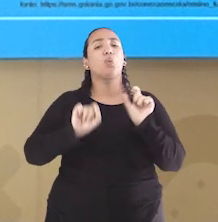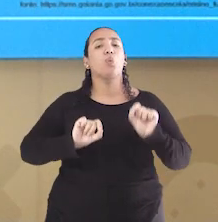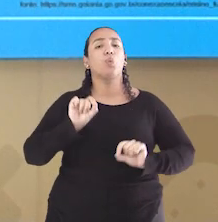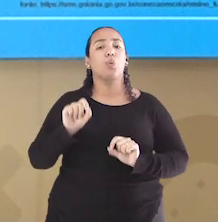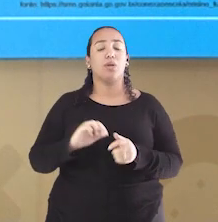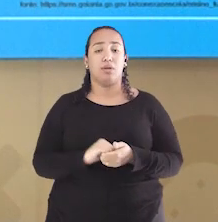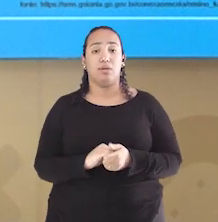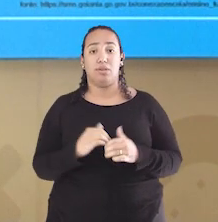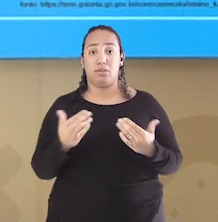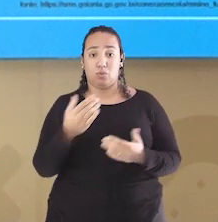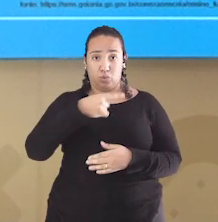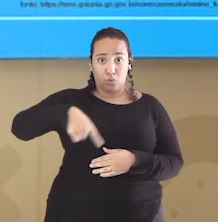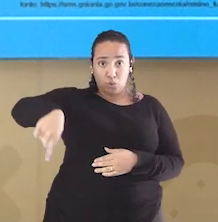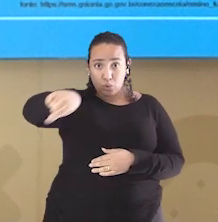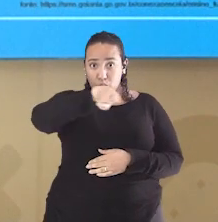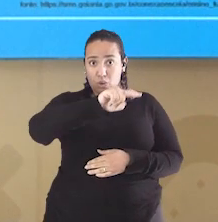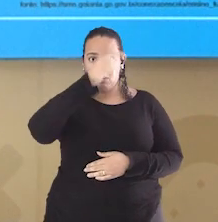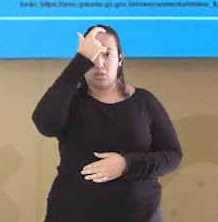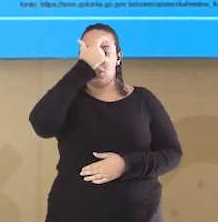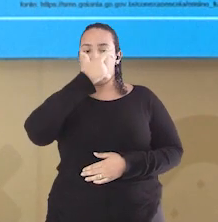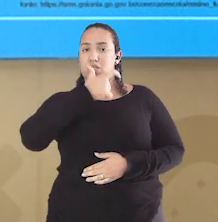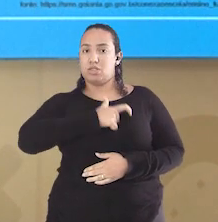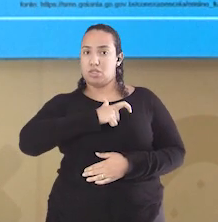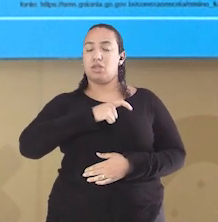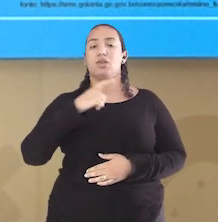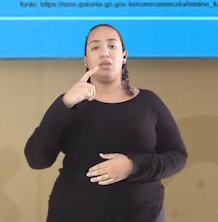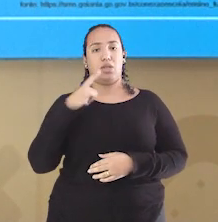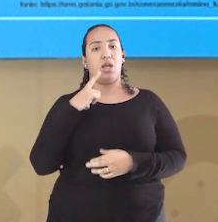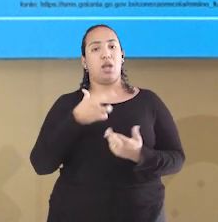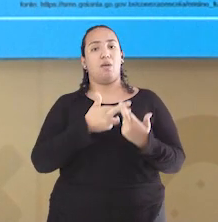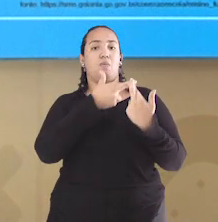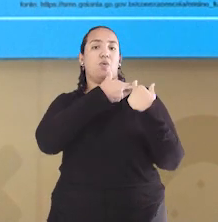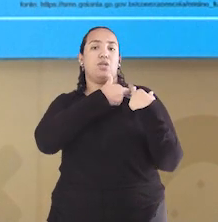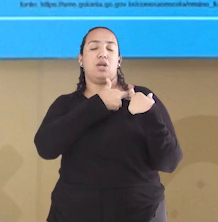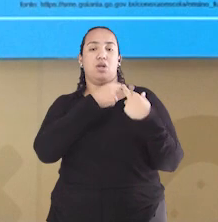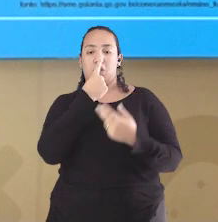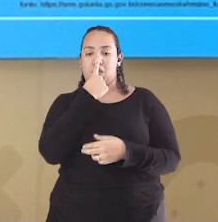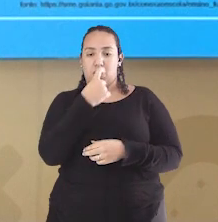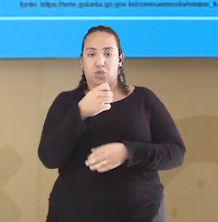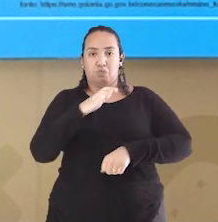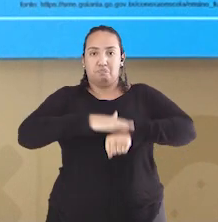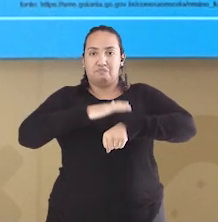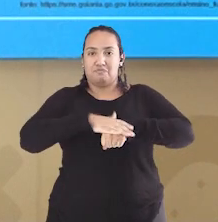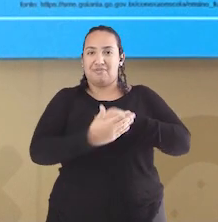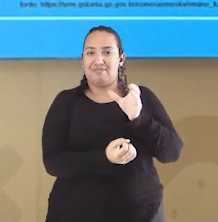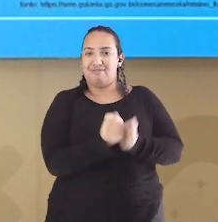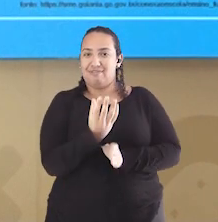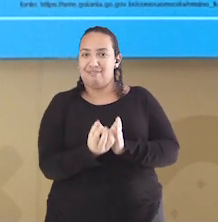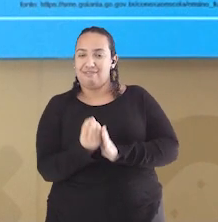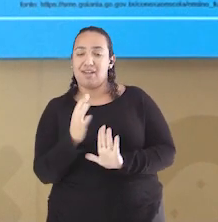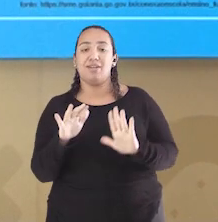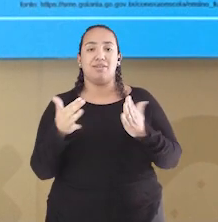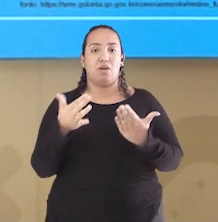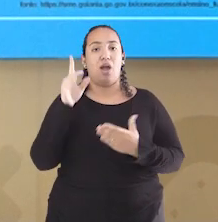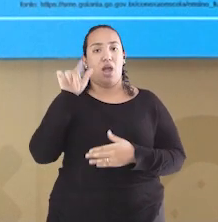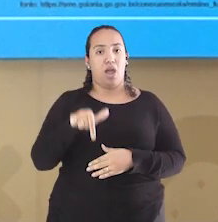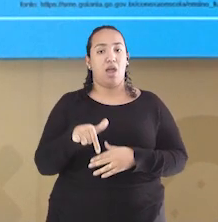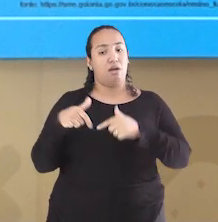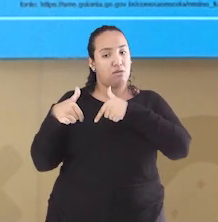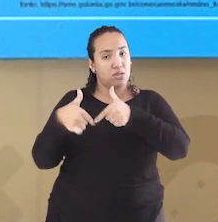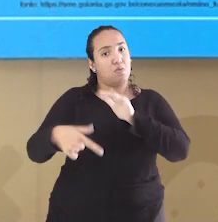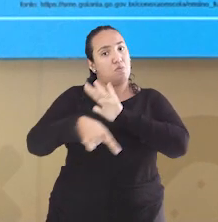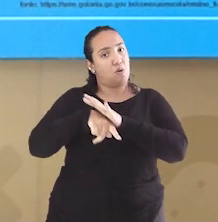entendemos que, enquanto cidadãos, somos responsáveis pelo lixo que produzimos. É nosso dever ético